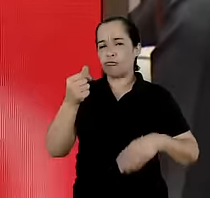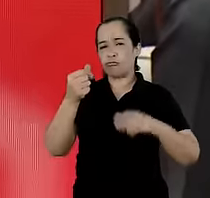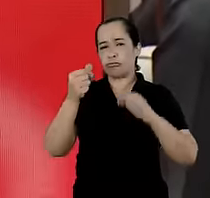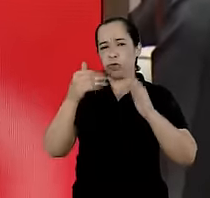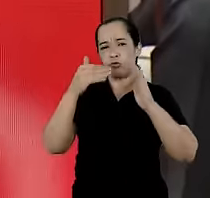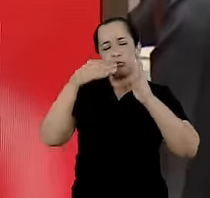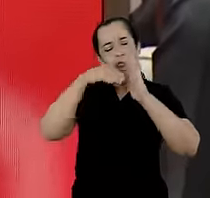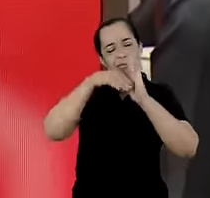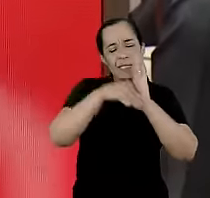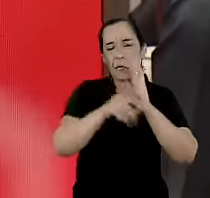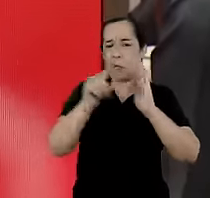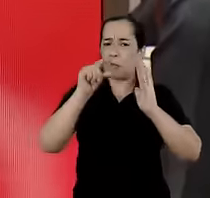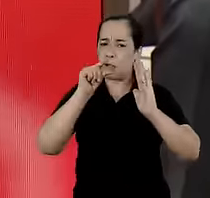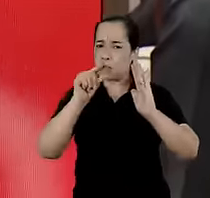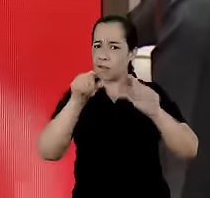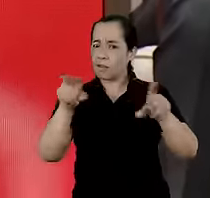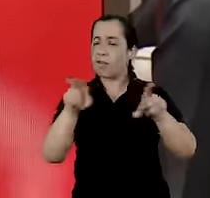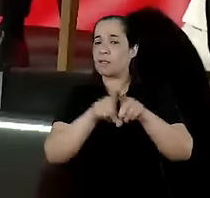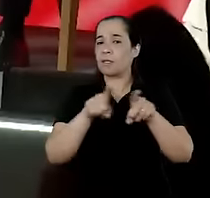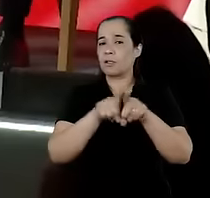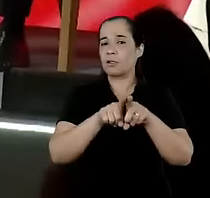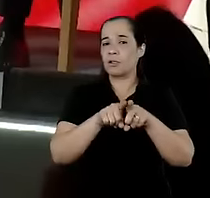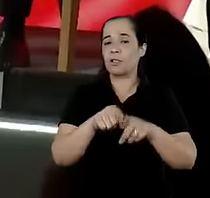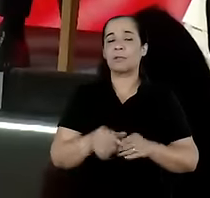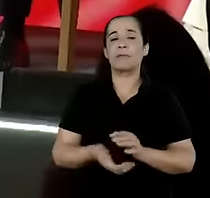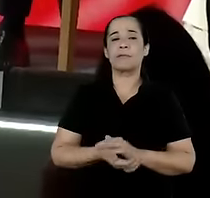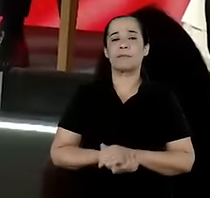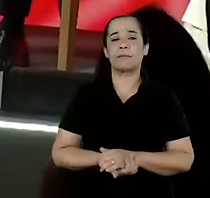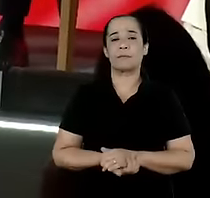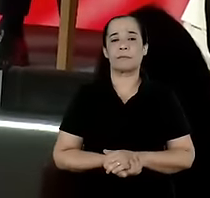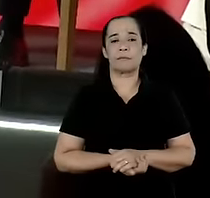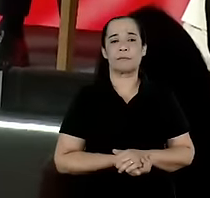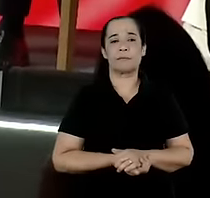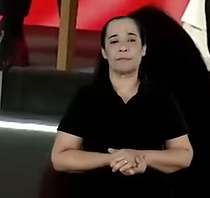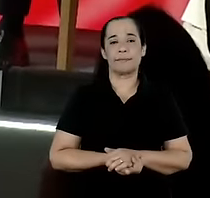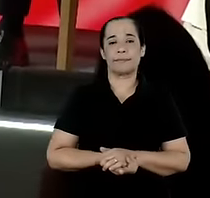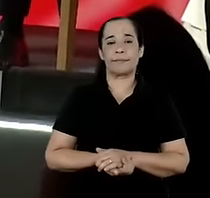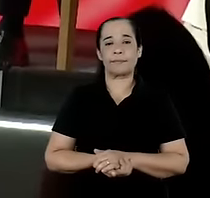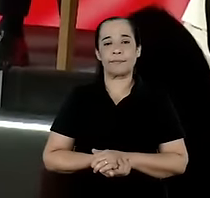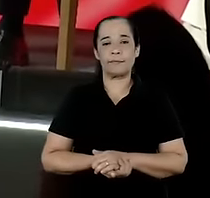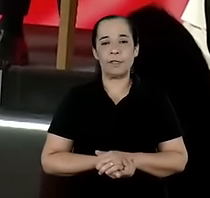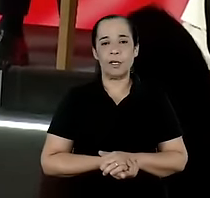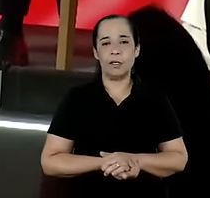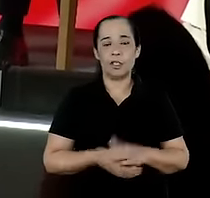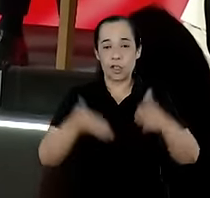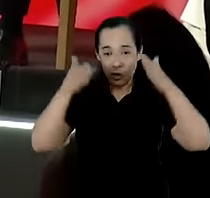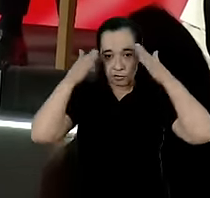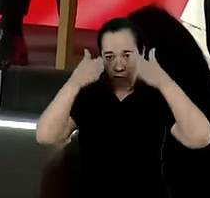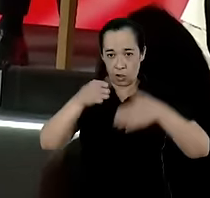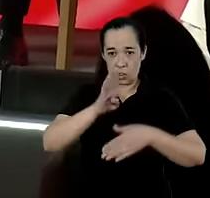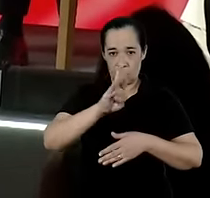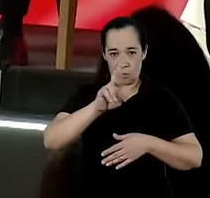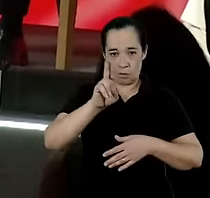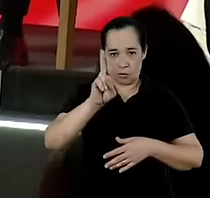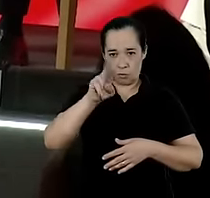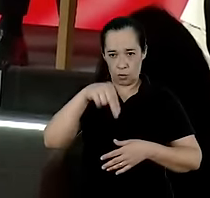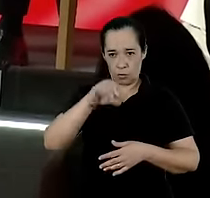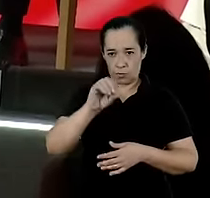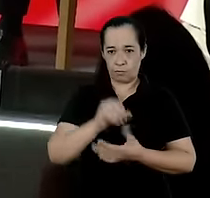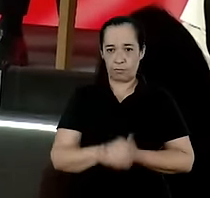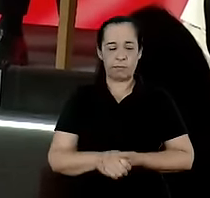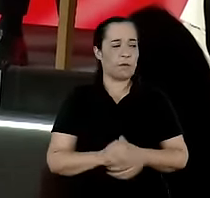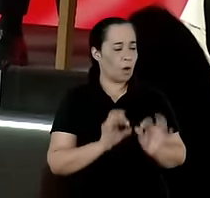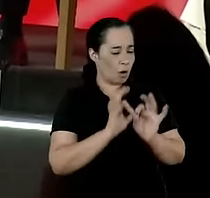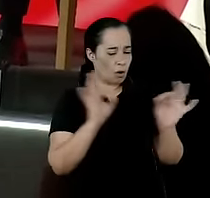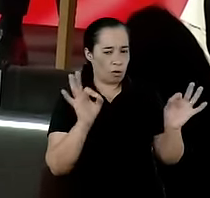ver e falar um pouco de jier shoring também aí eu eu vou eu acho que a gente foca mais no no Raduan se pudesse assim tá ótimo eh acho assim V